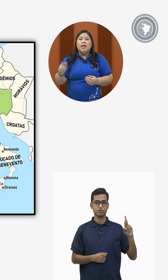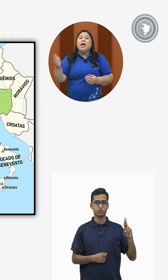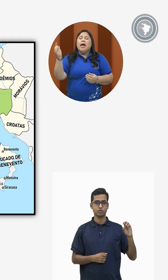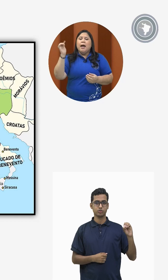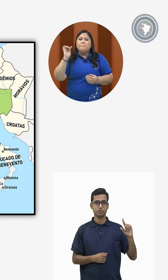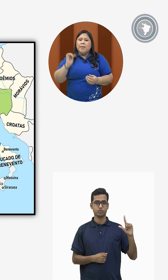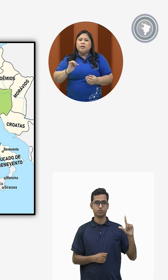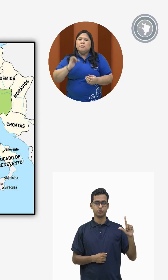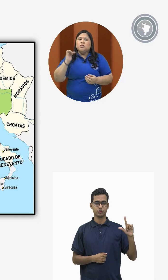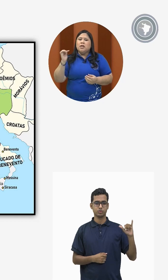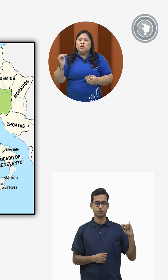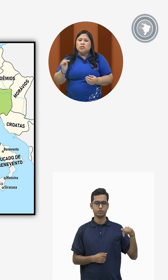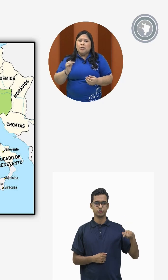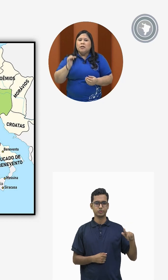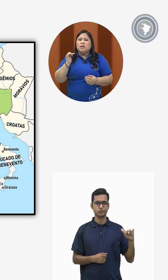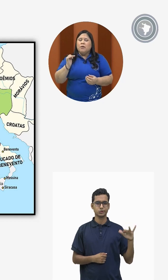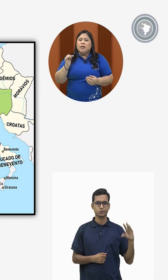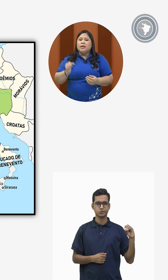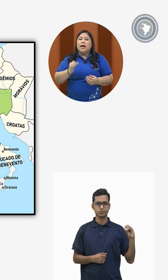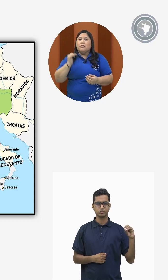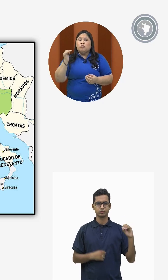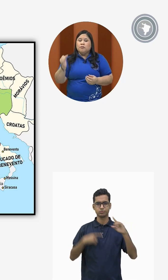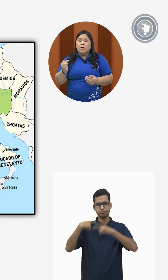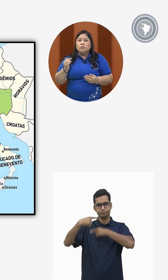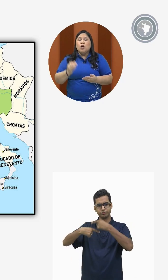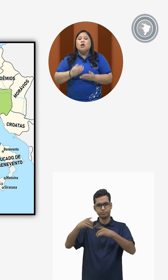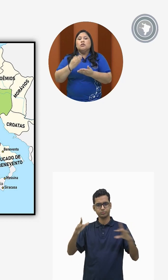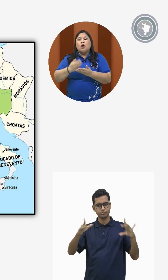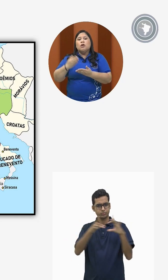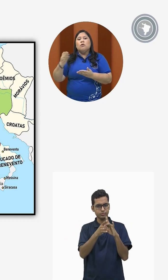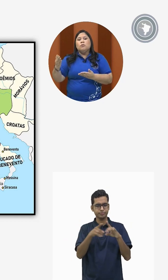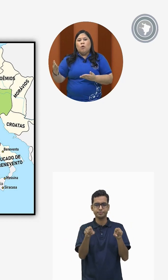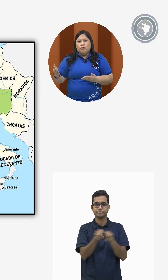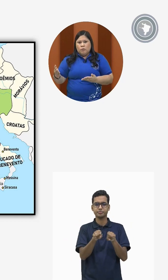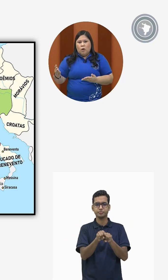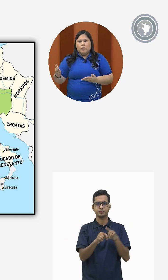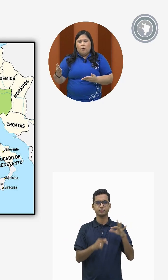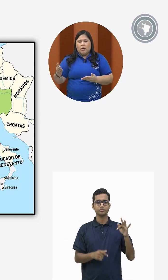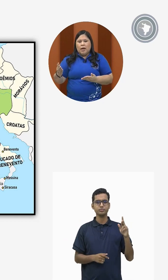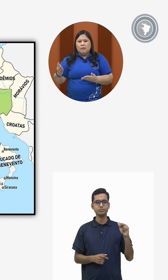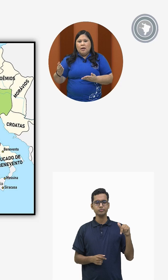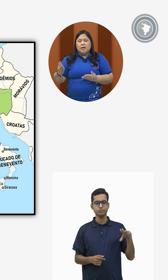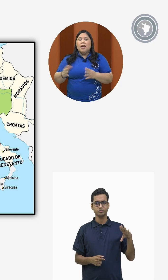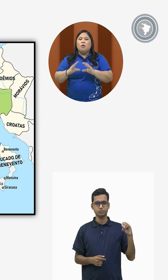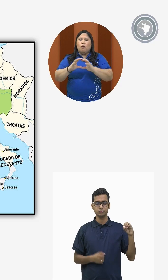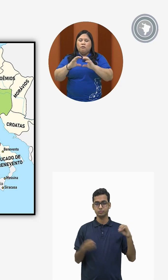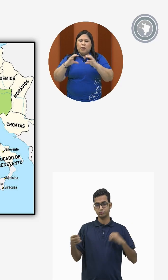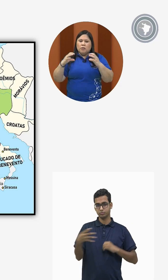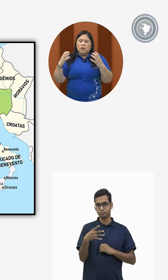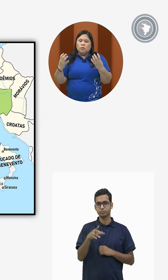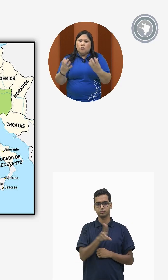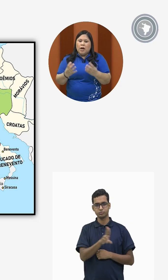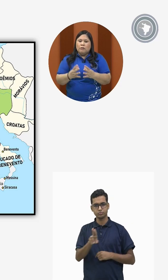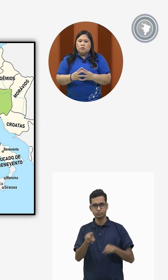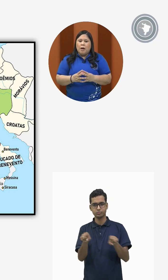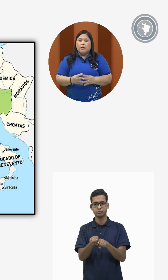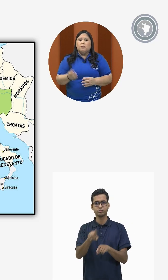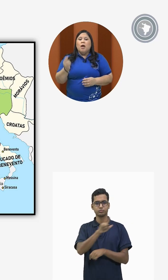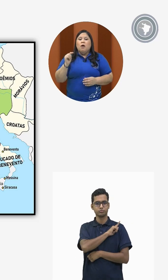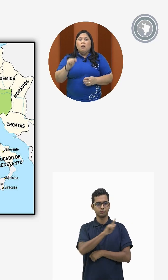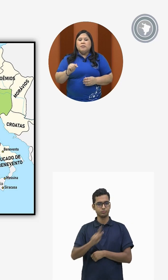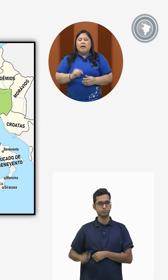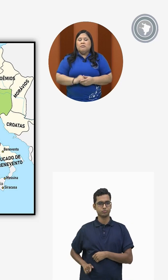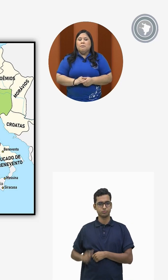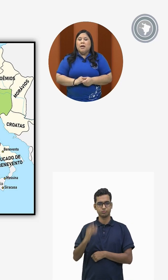nome dele, é a mesma dinastia, então, ali ligada aos francos, só que com um novo nome, ok? Que é o governo, então, do Carlos